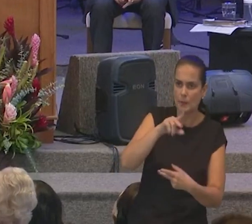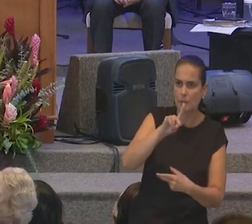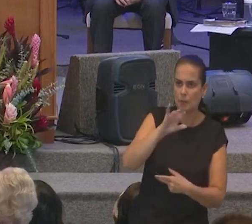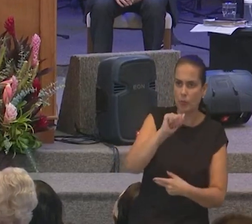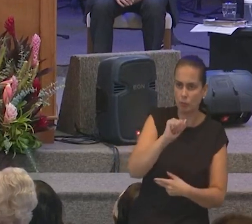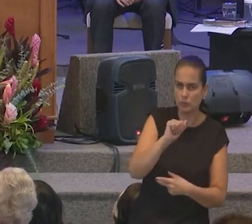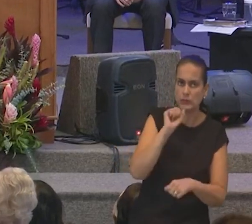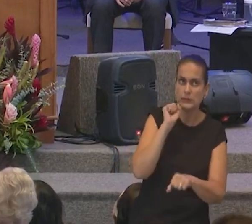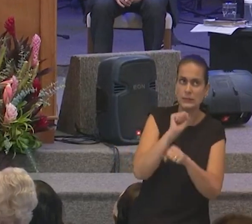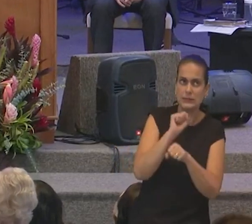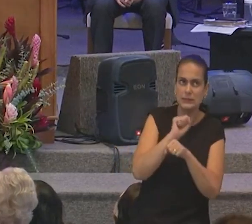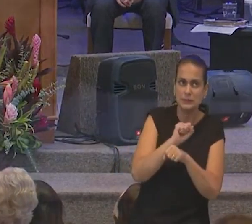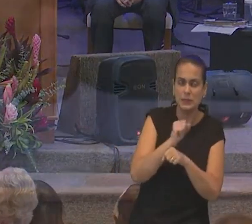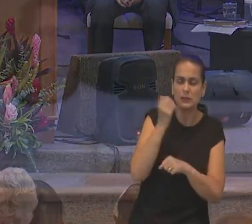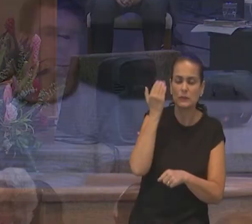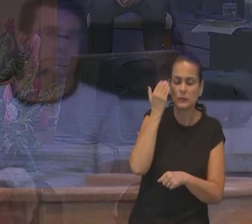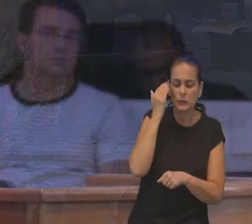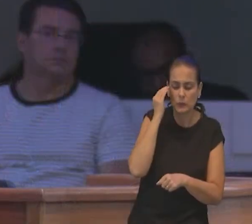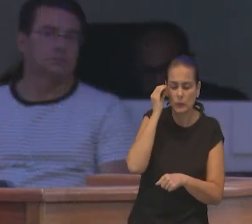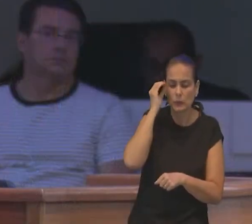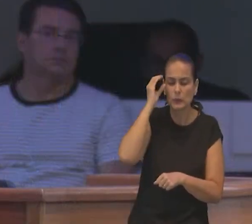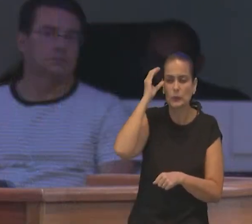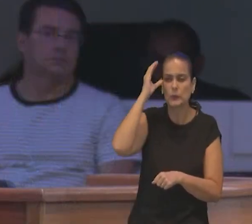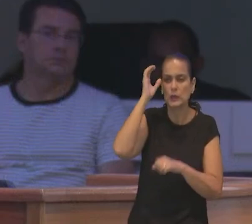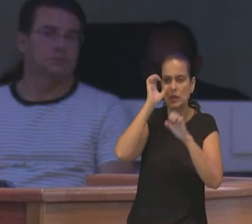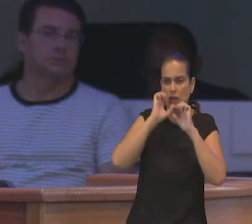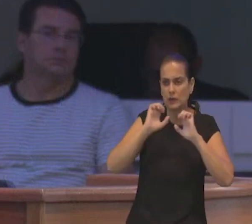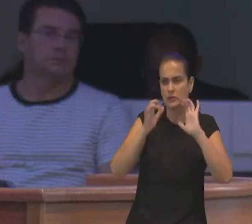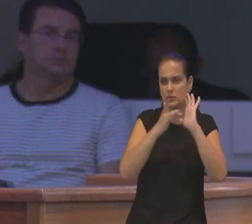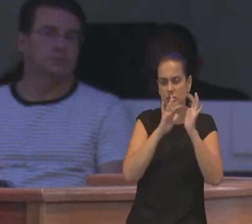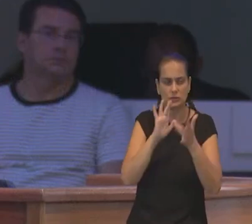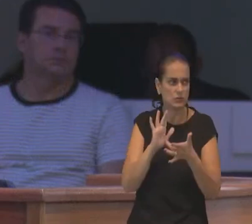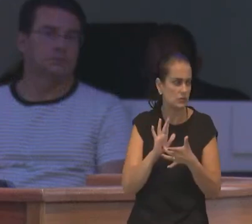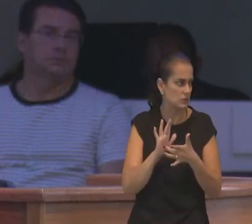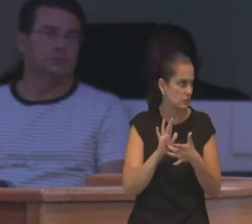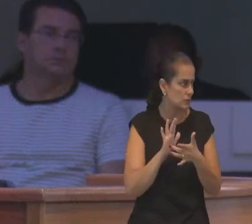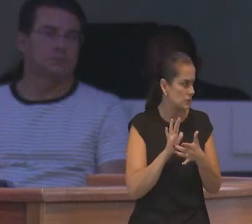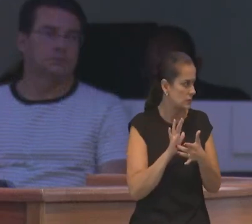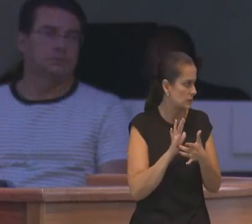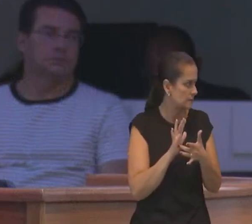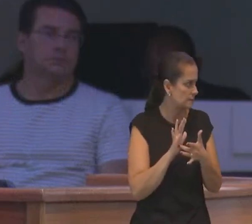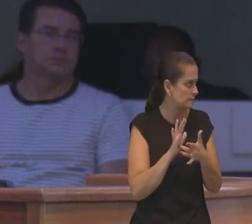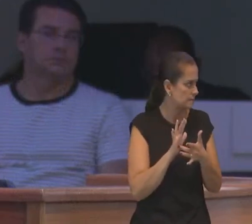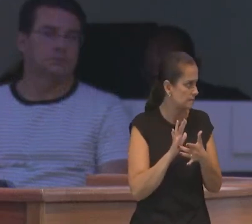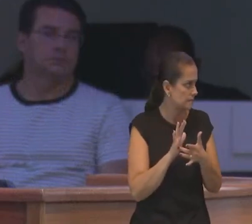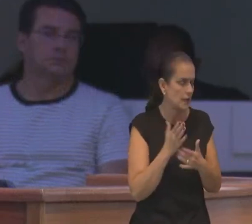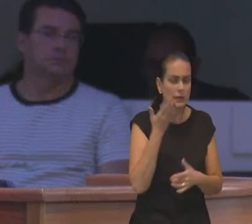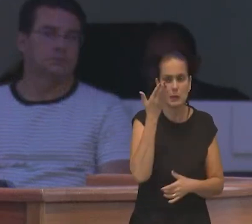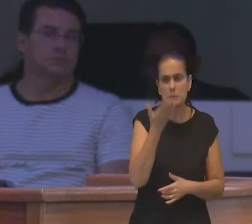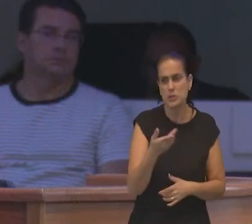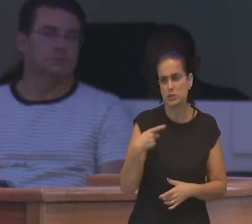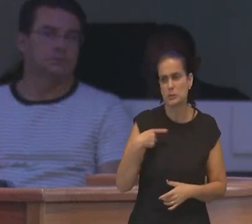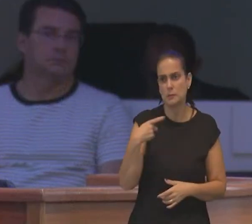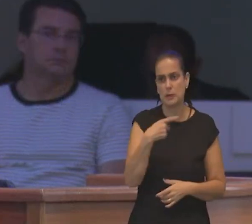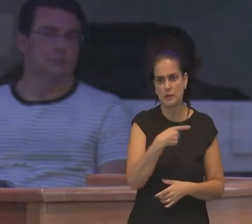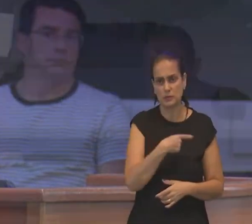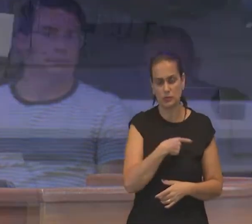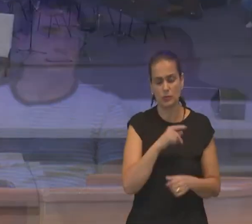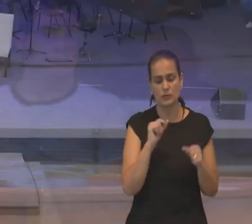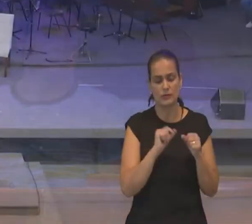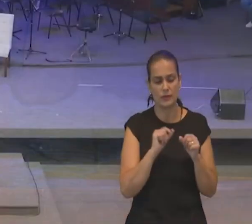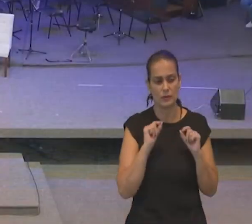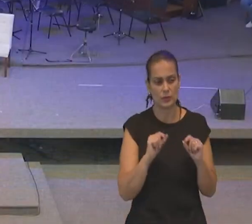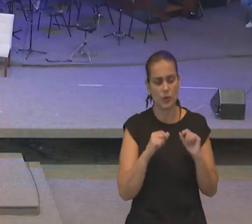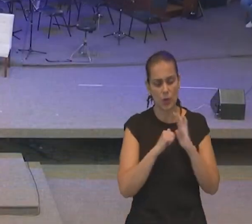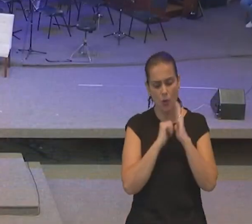o Evangelho de Jesus. E eu vou pedir o pastor para fazer